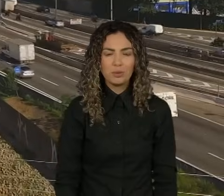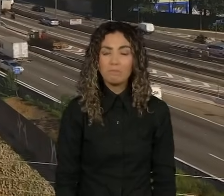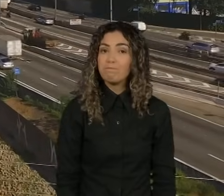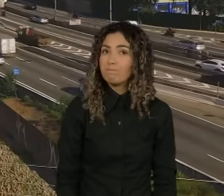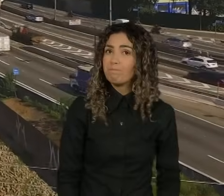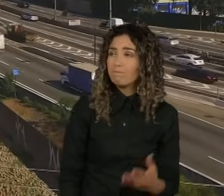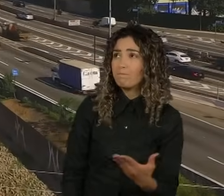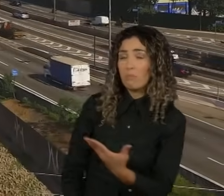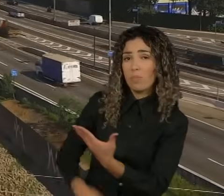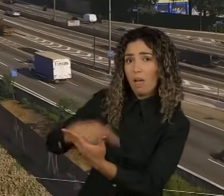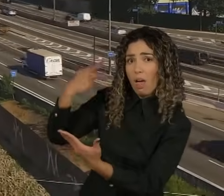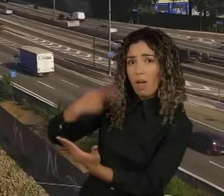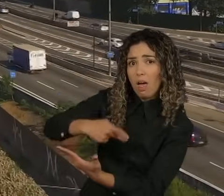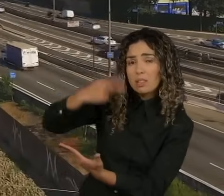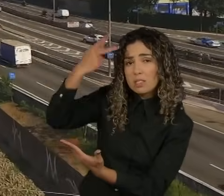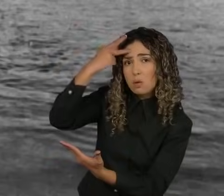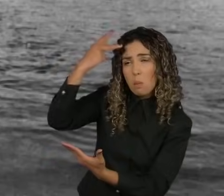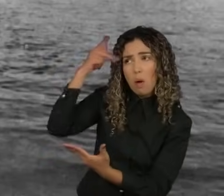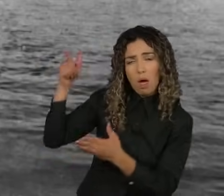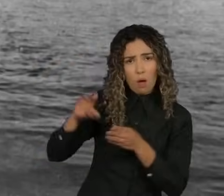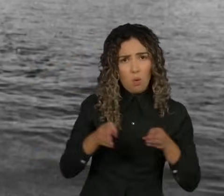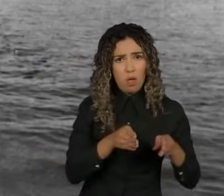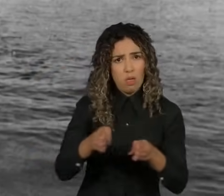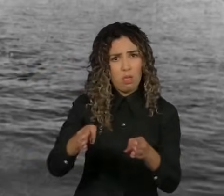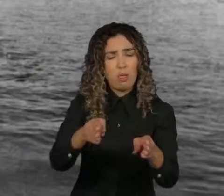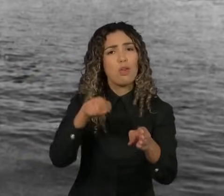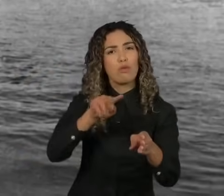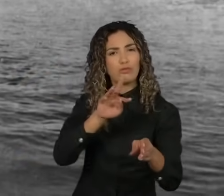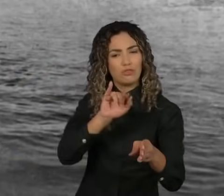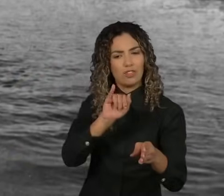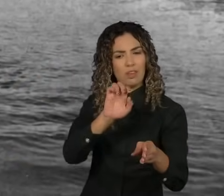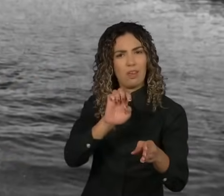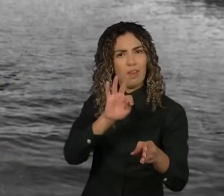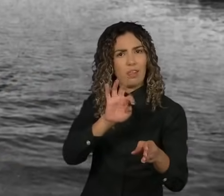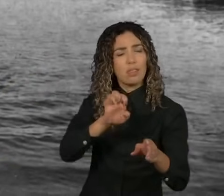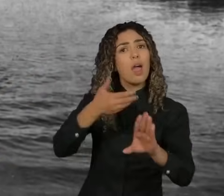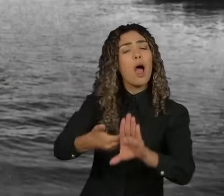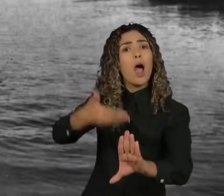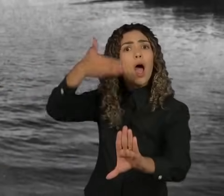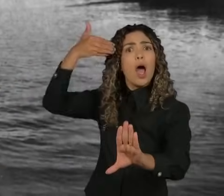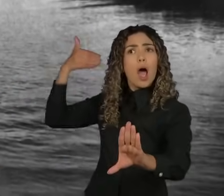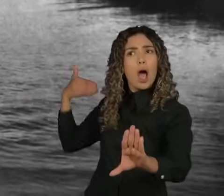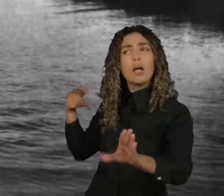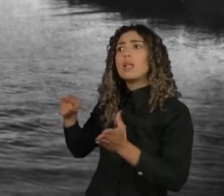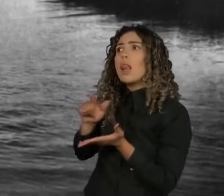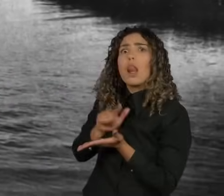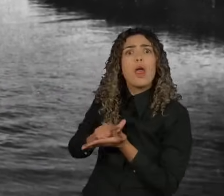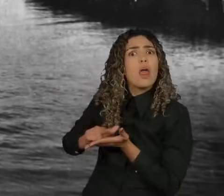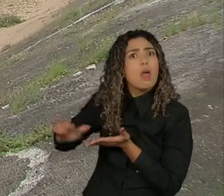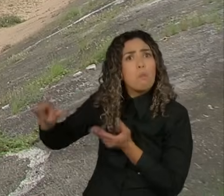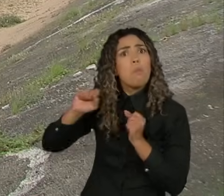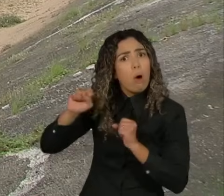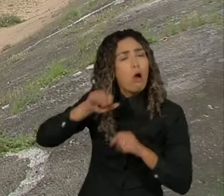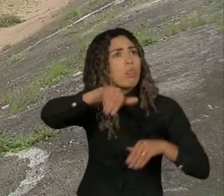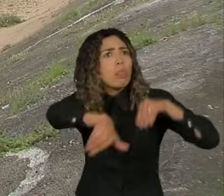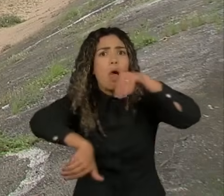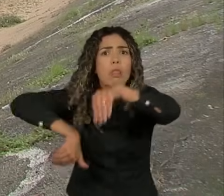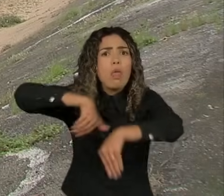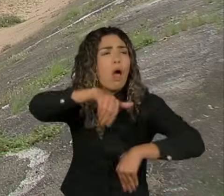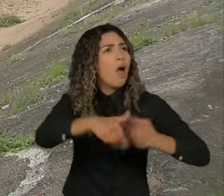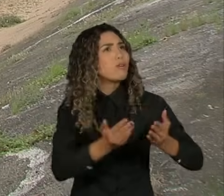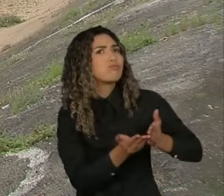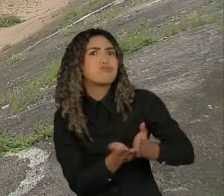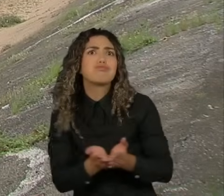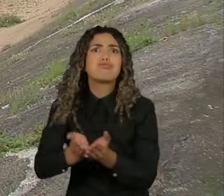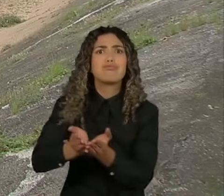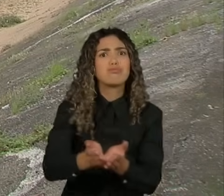Na cidade de São Paulo, o Tietê, que no passado era um rio largo e limpo, onde o paulistano podia nadar, sofreu nas